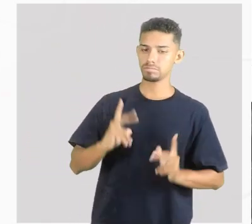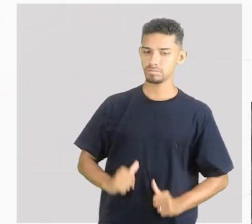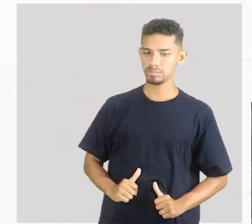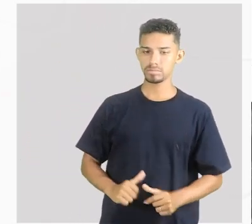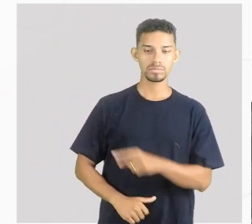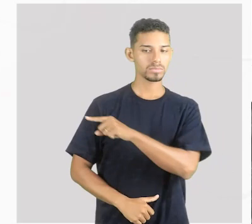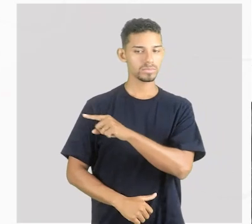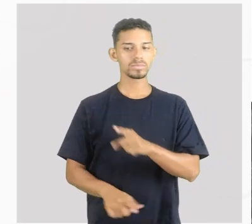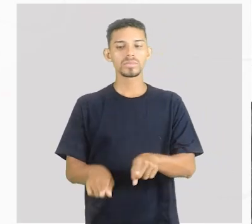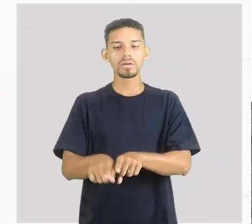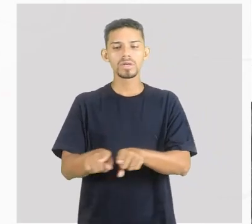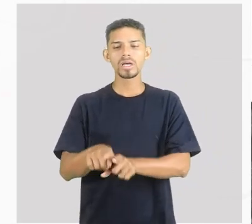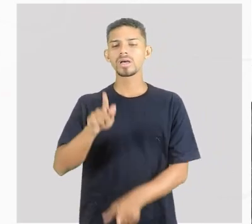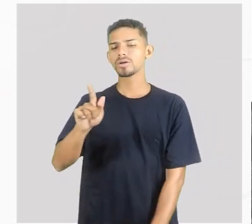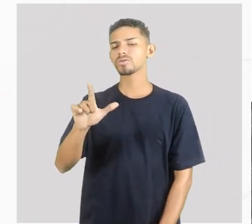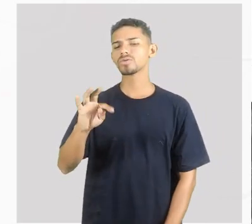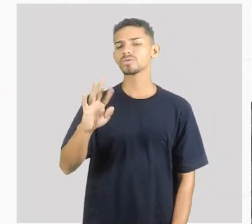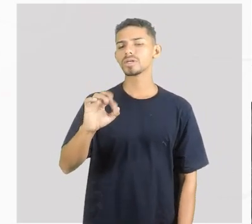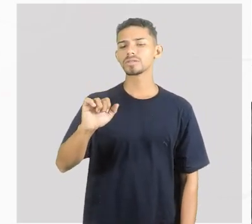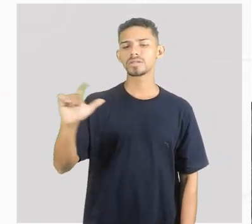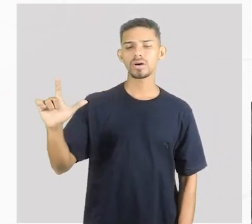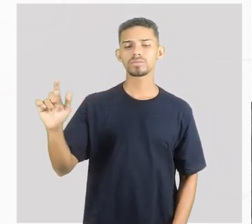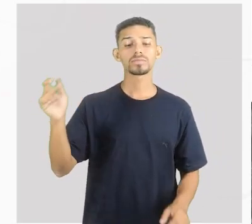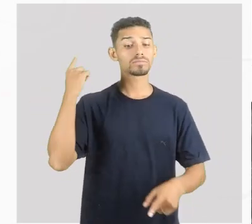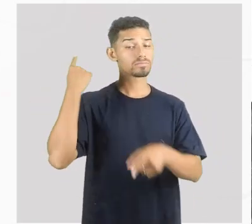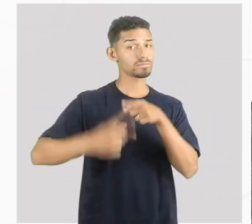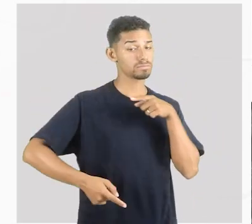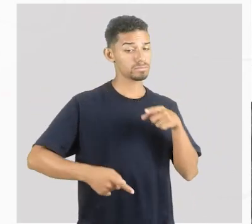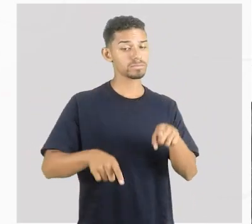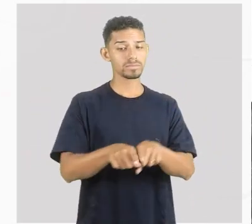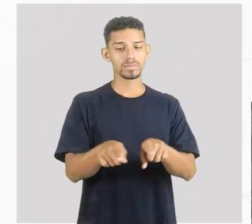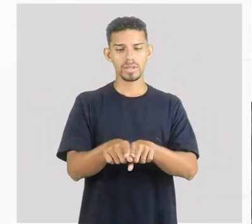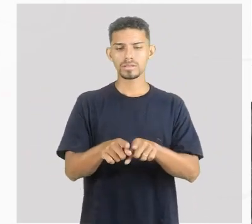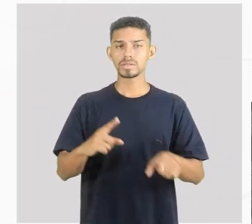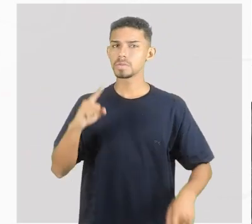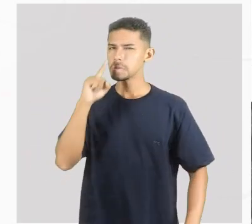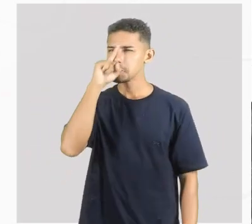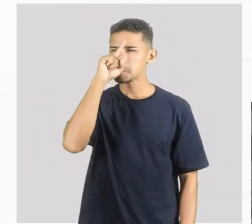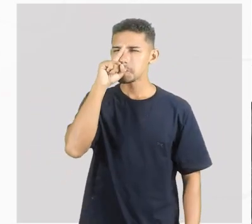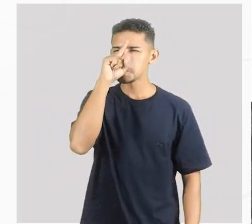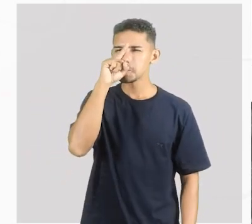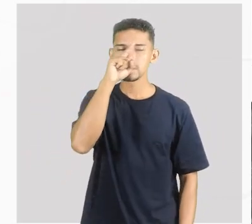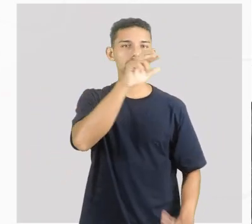pois, devido à sua semelhança química com formol, apresenta os mesmos riscos e restrições.